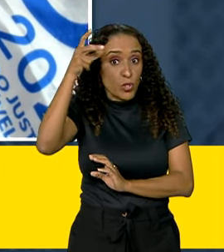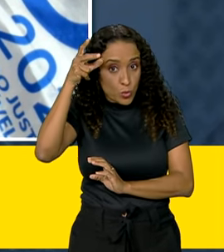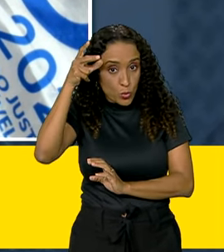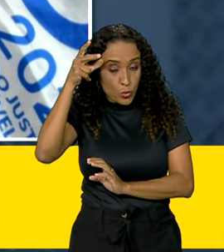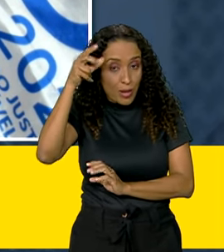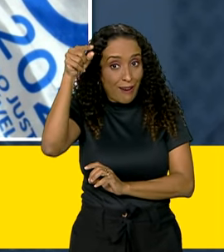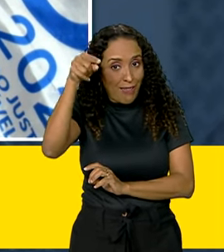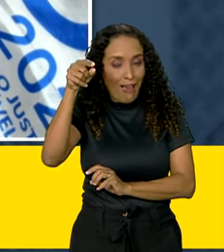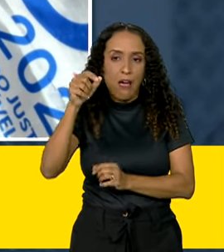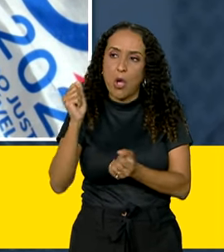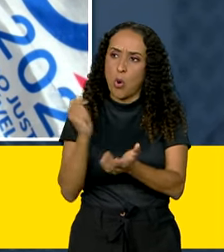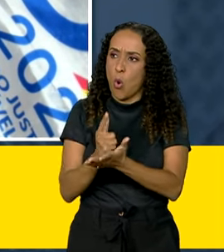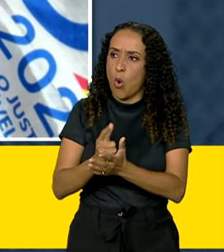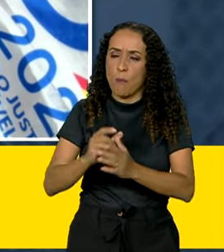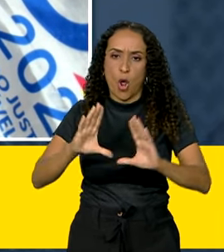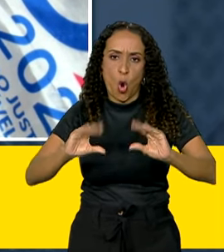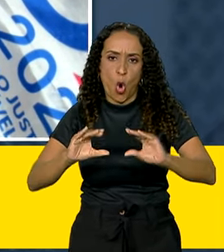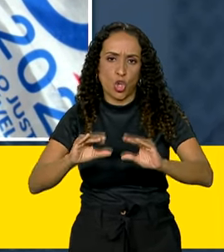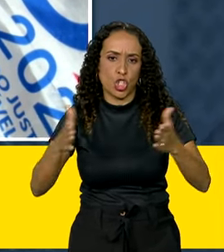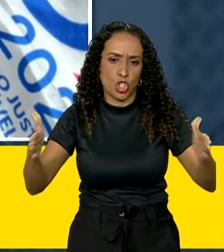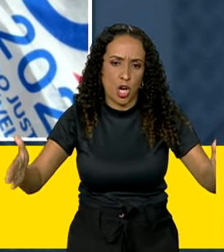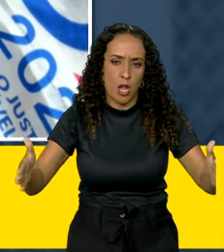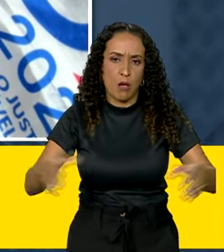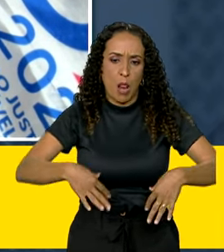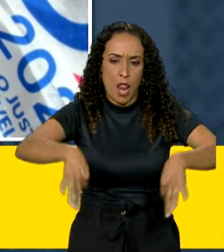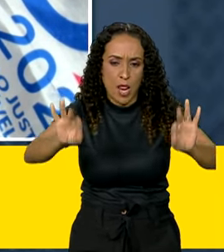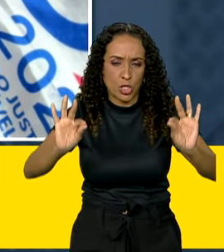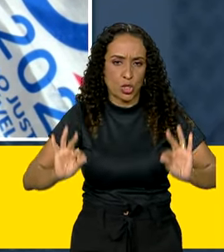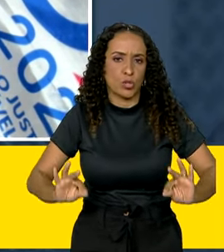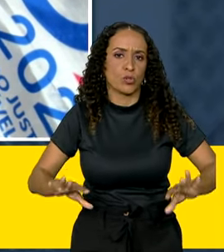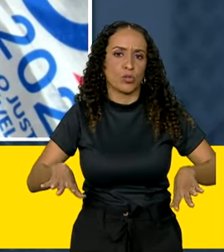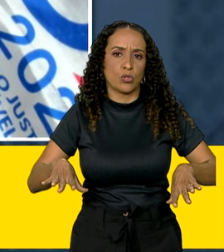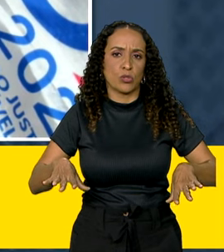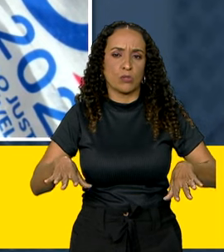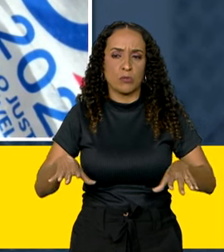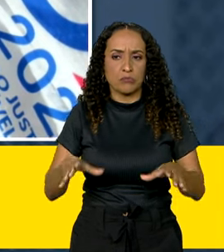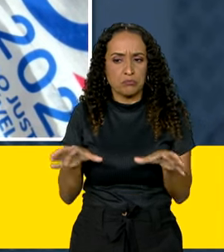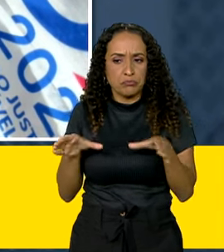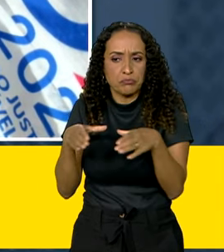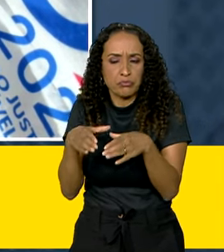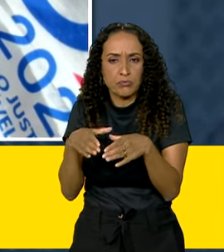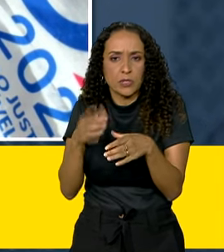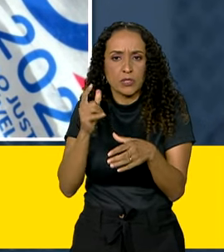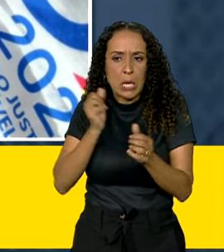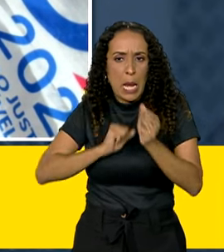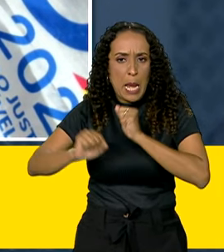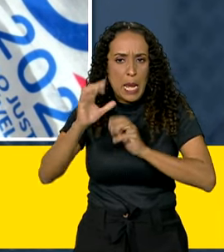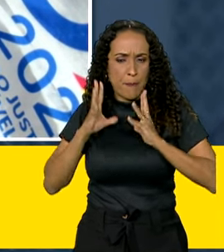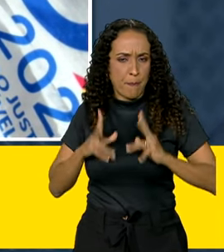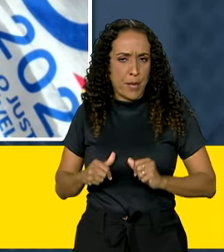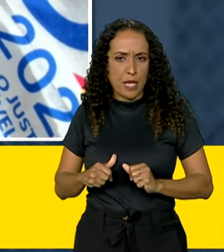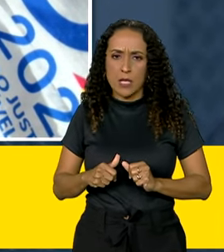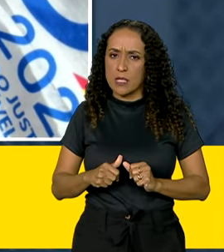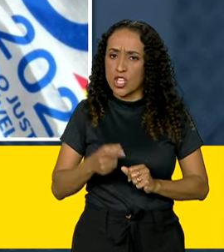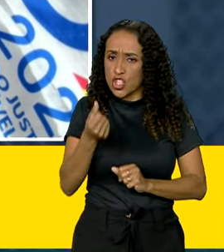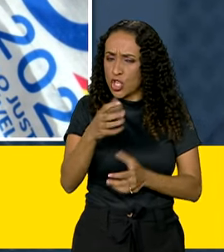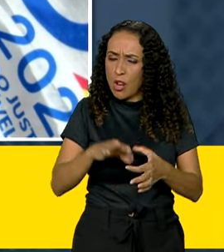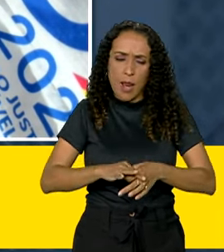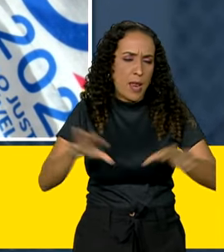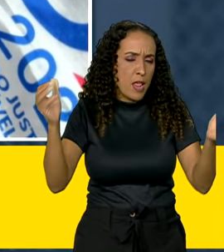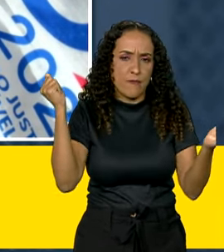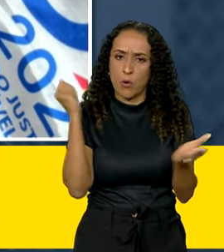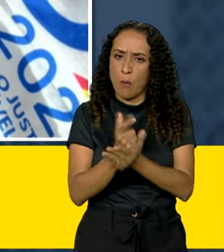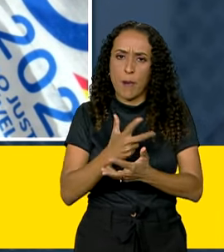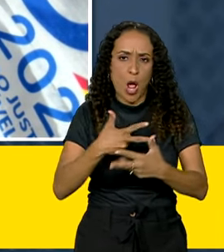ali a prefeitura compra colchão, lençol, kit de limpeza, o que precisar. É um dinheiro livre para comprar o